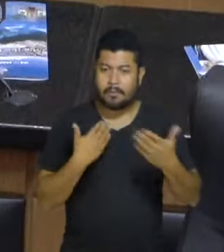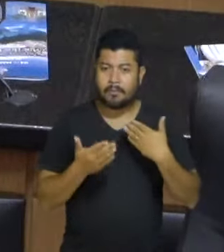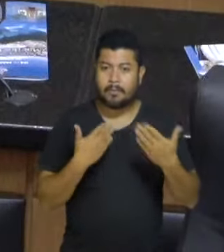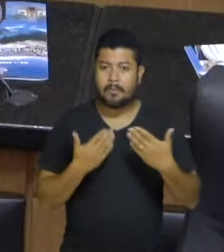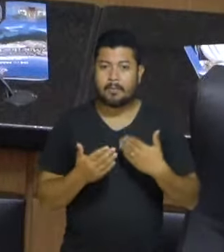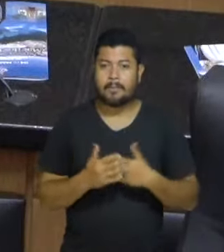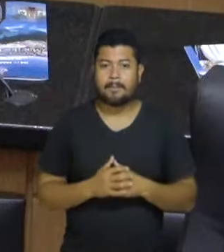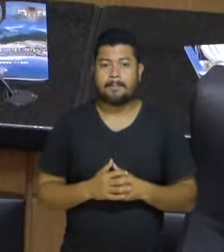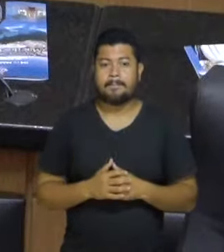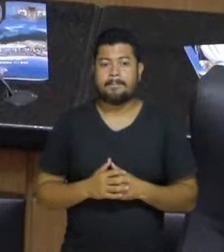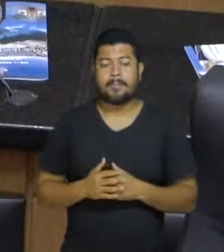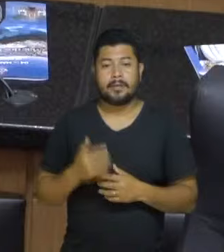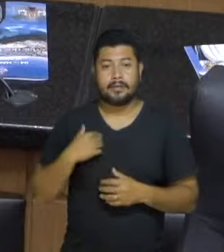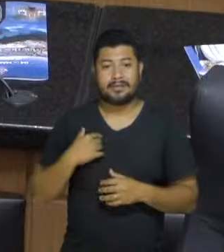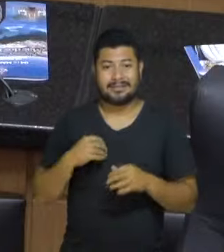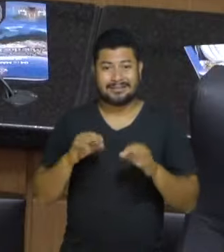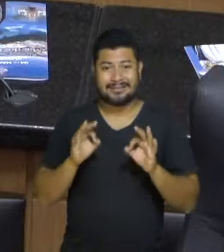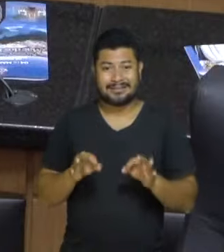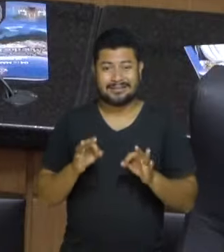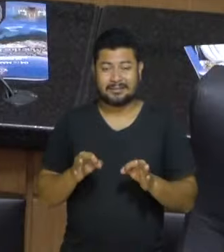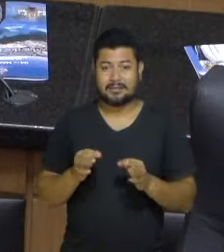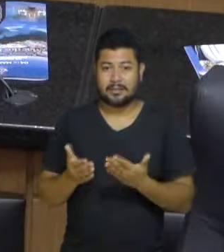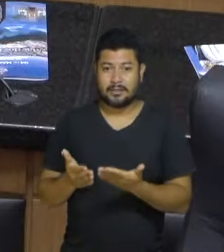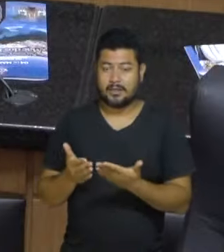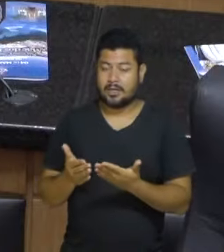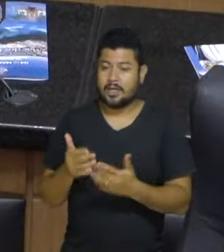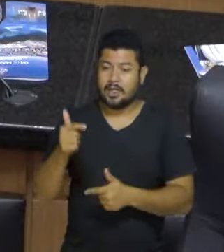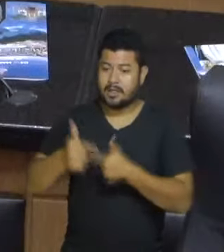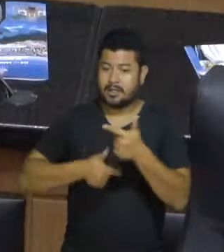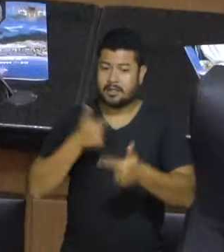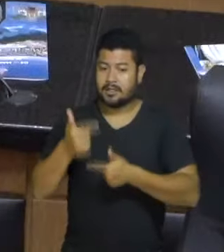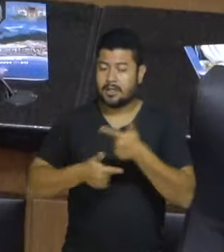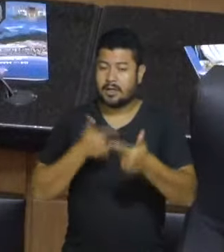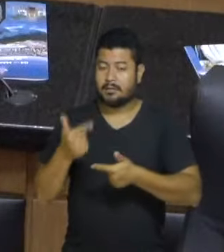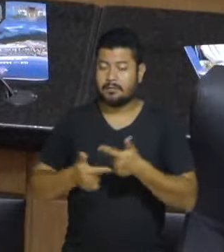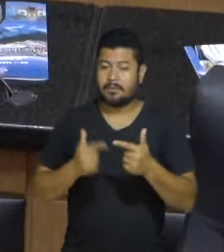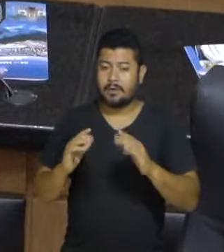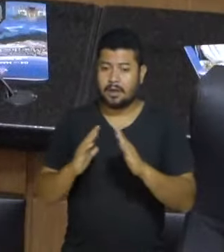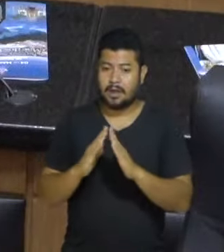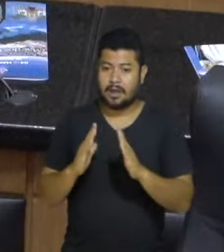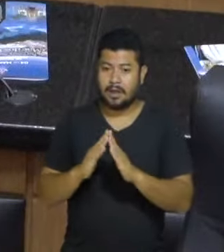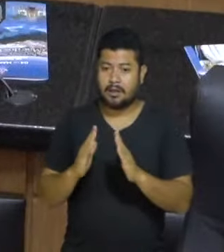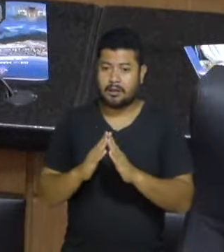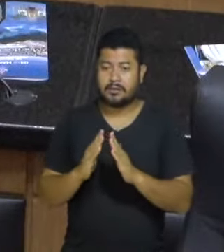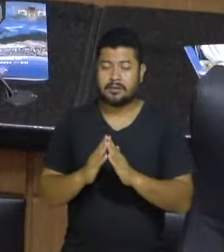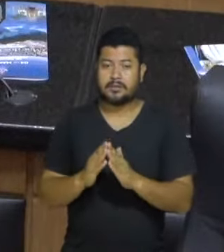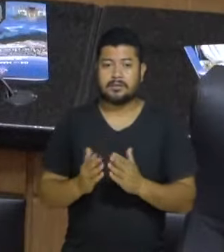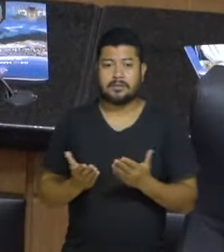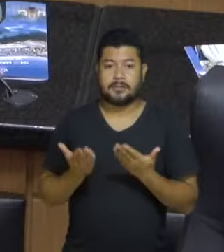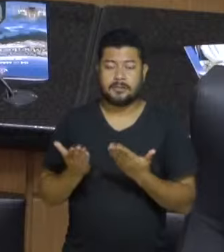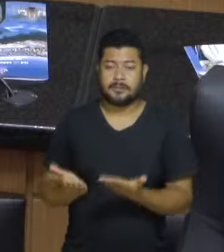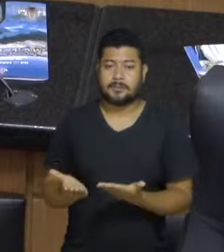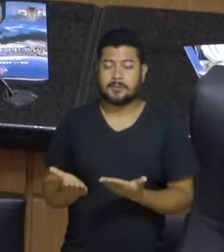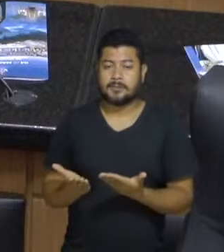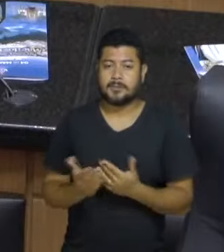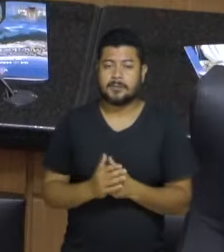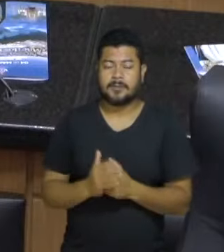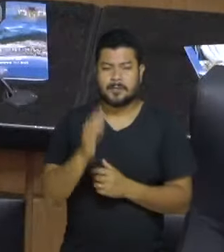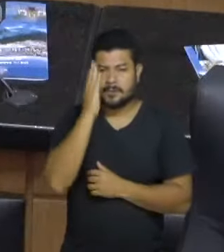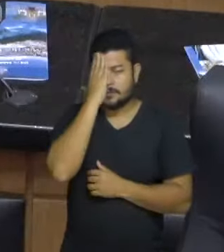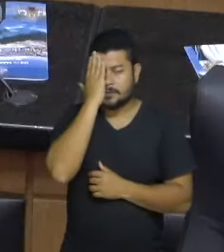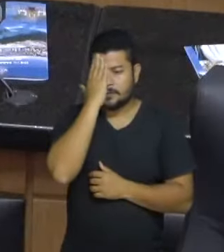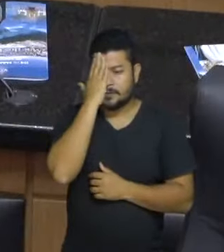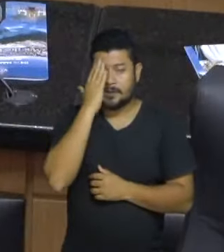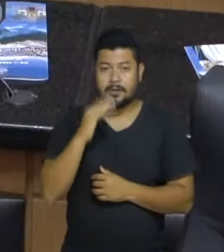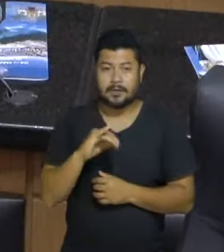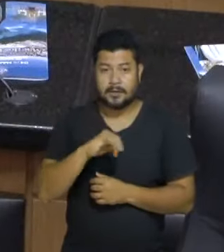rápida. Acredito que principalmente os deputados mais antigos que estão nessa casa aqui sabem como estavam as rodovias até o governador e o Jerry